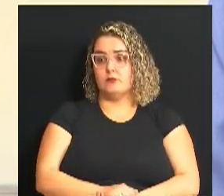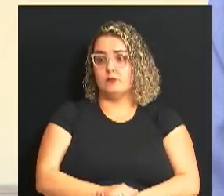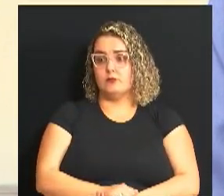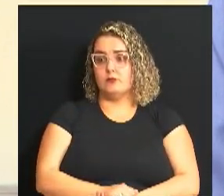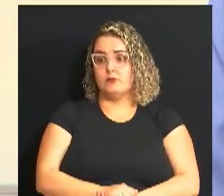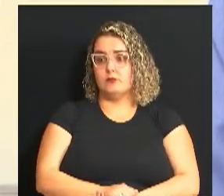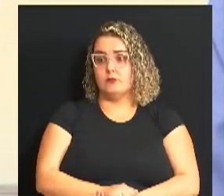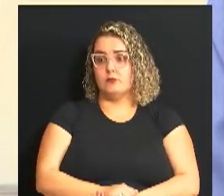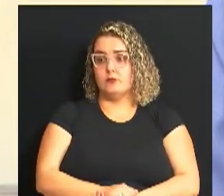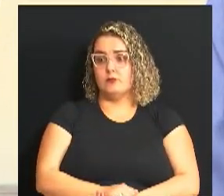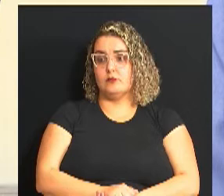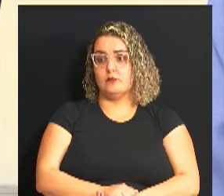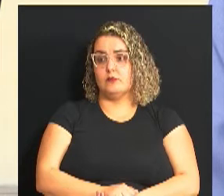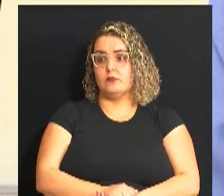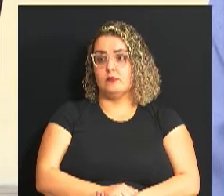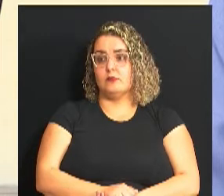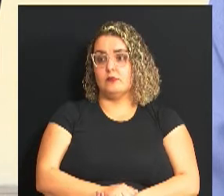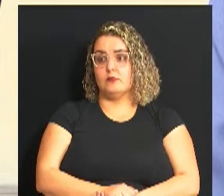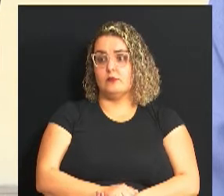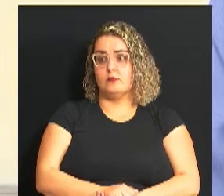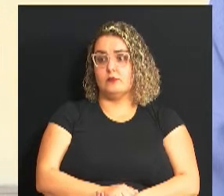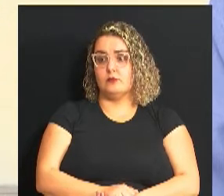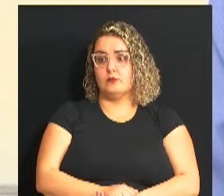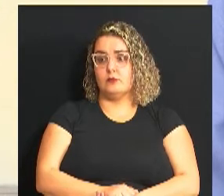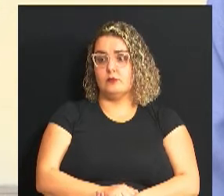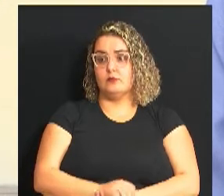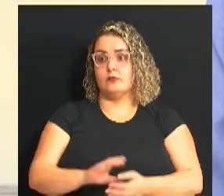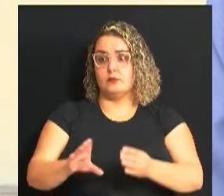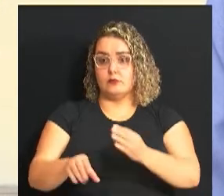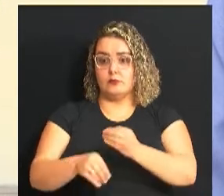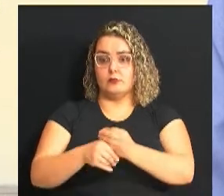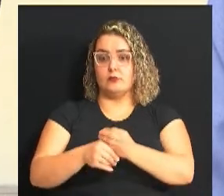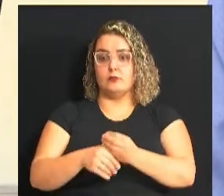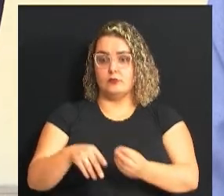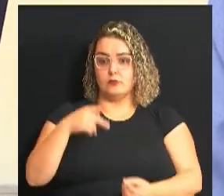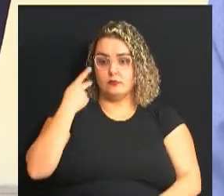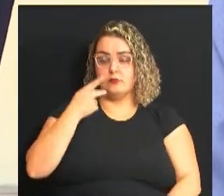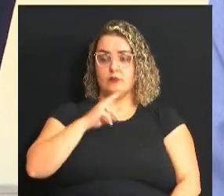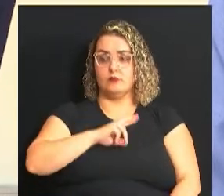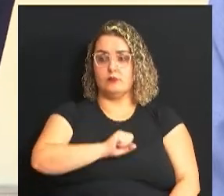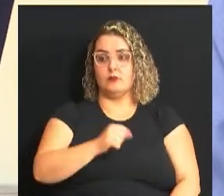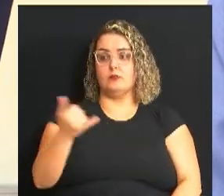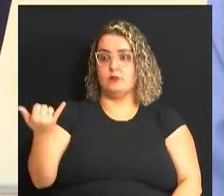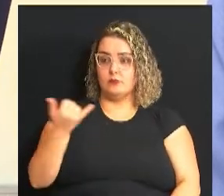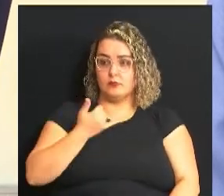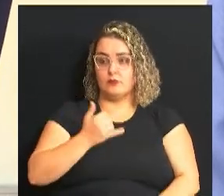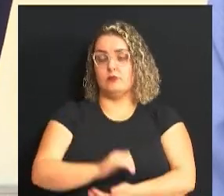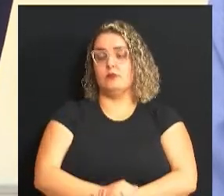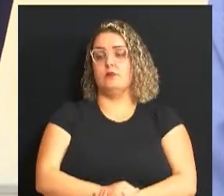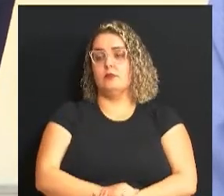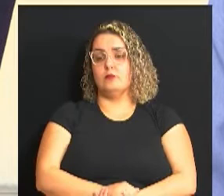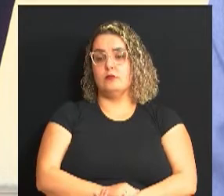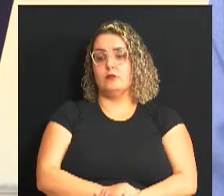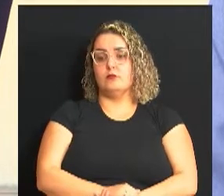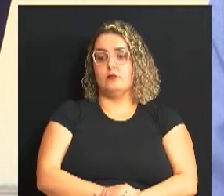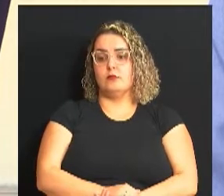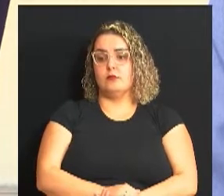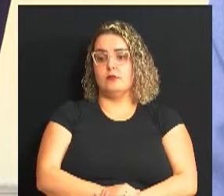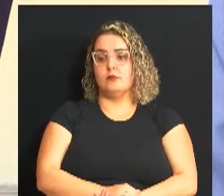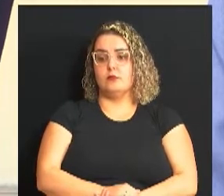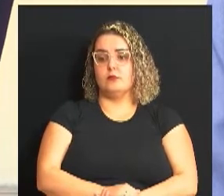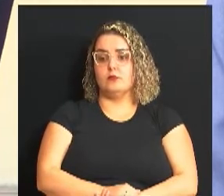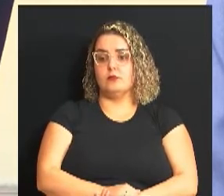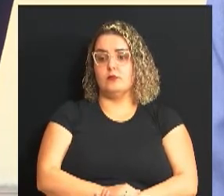Essa emenda que o vereador Rossini acabou de falar, realmente ela